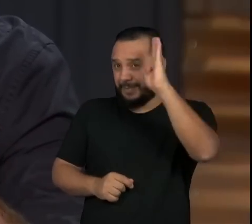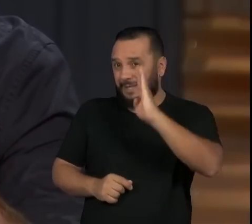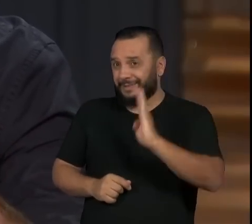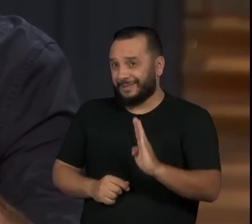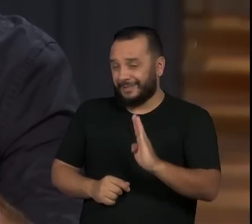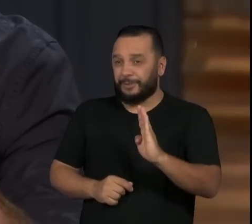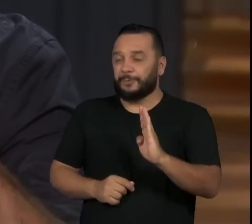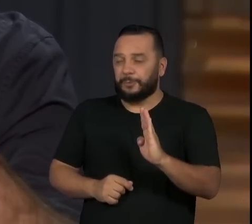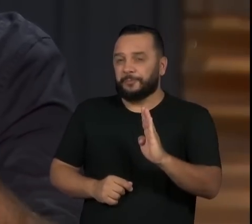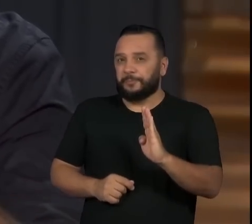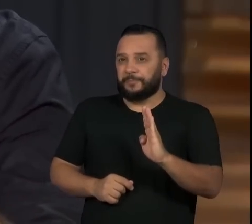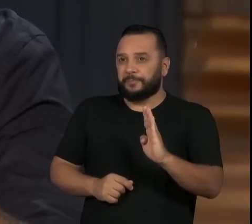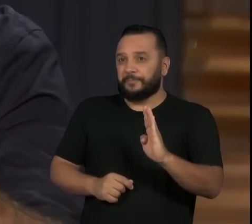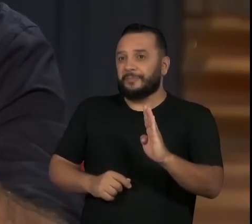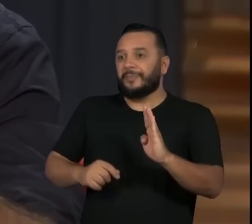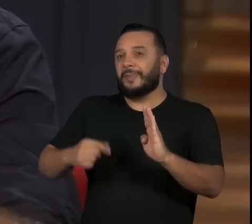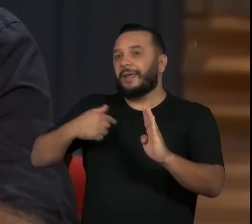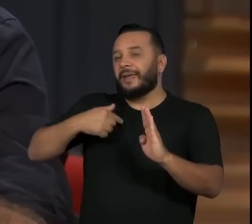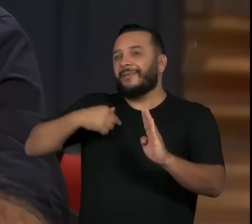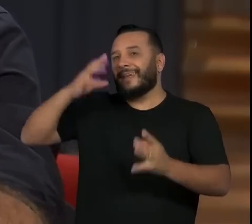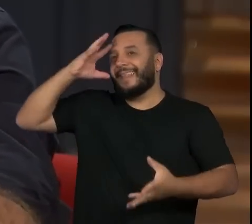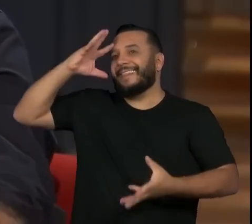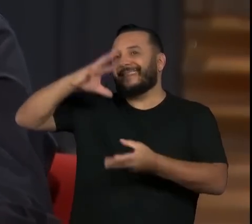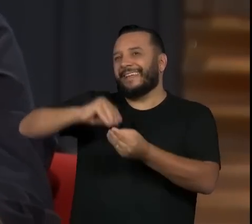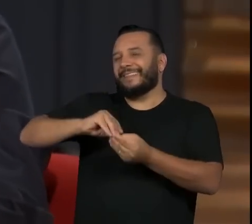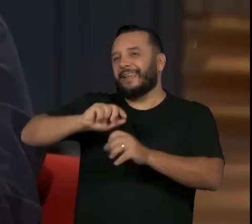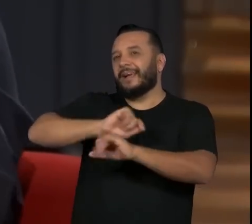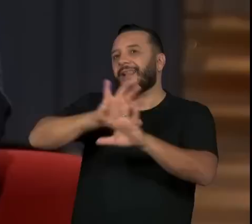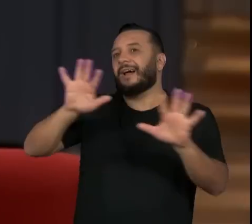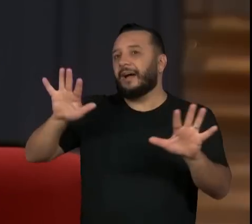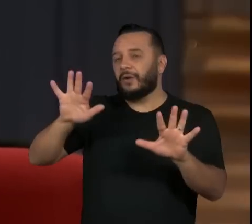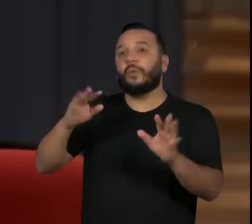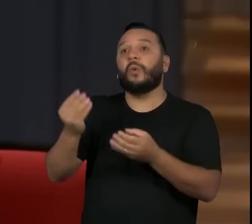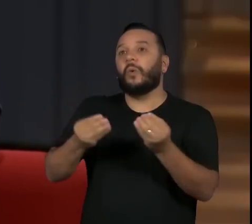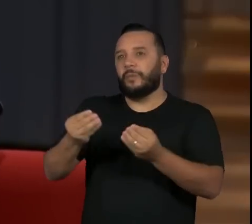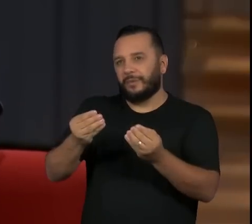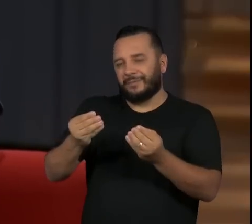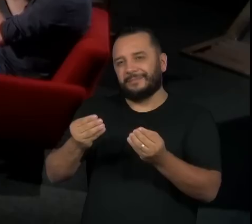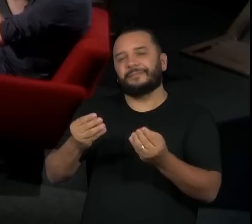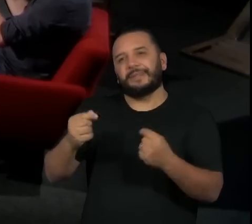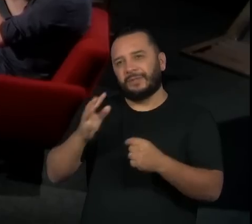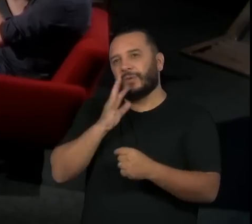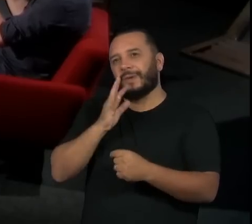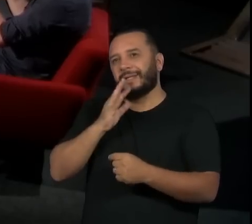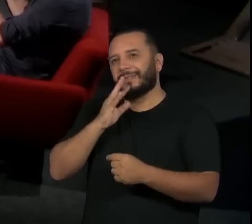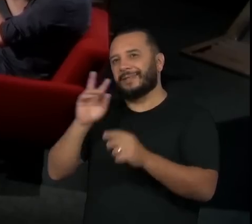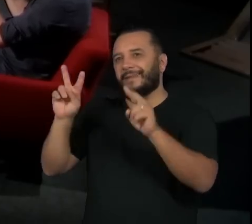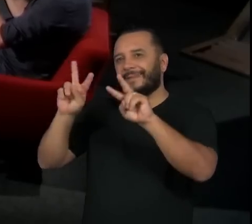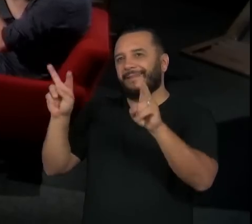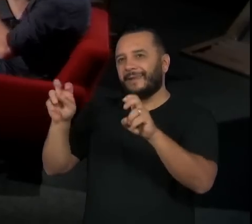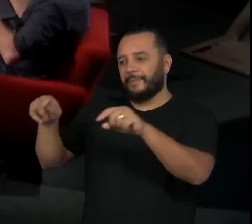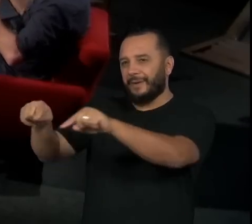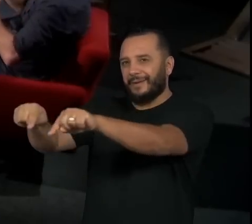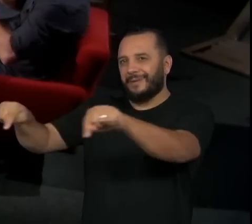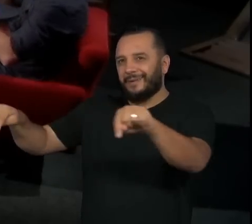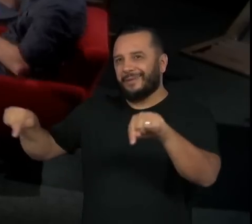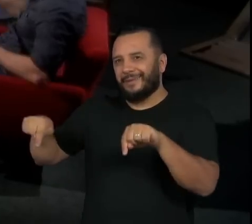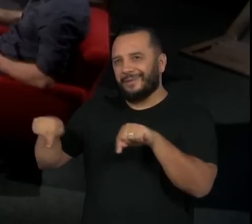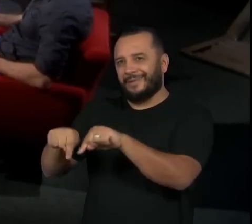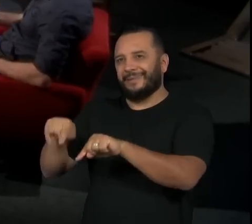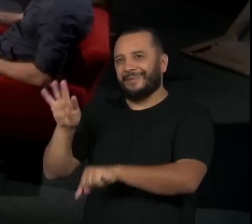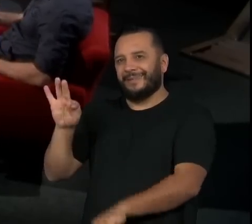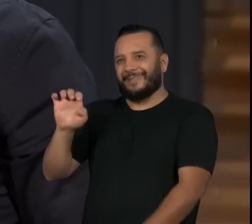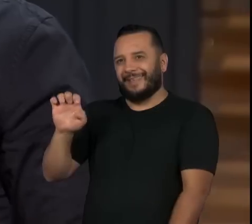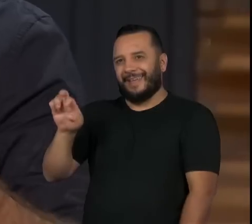compreendido sem a gente compreender a questão da terra. E aí você chega e fala o seguinte, tem